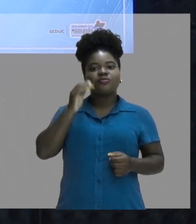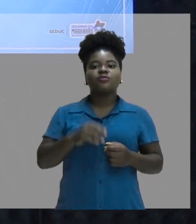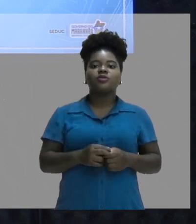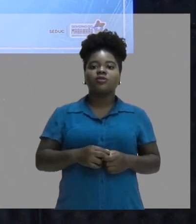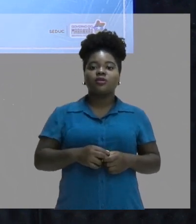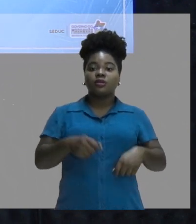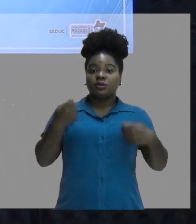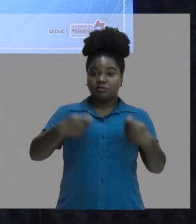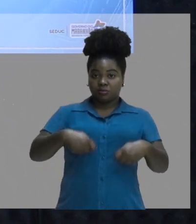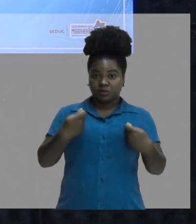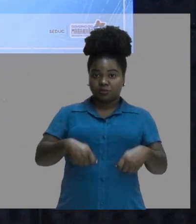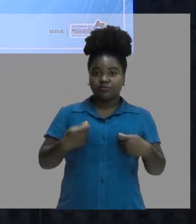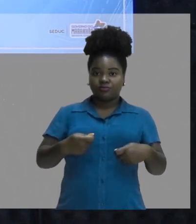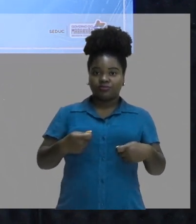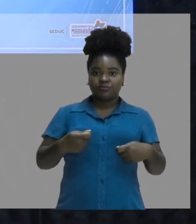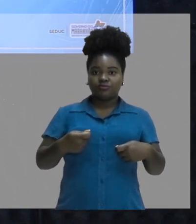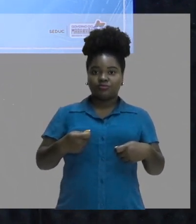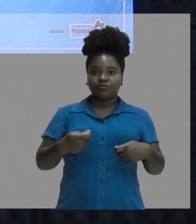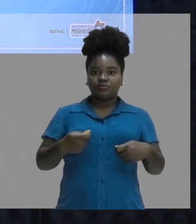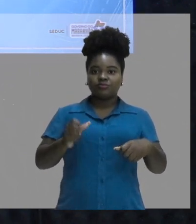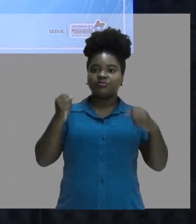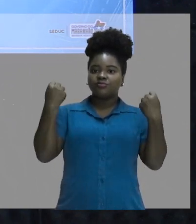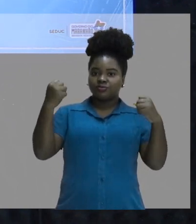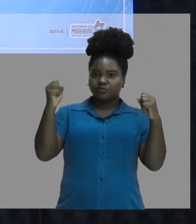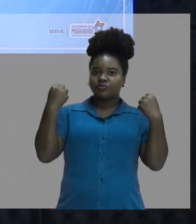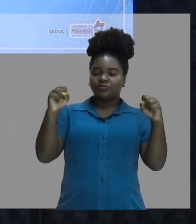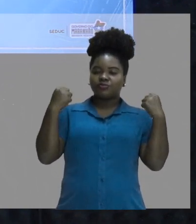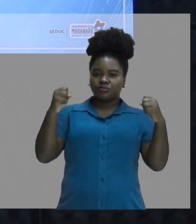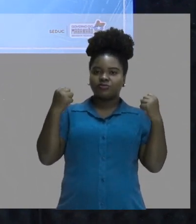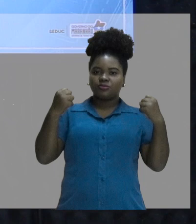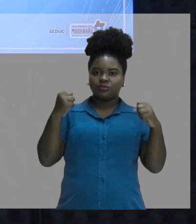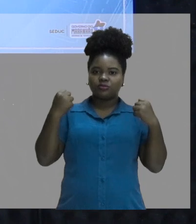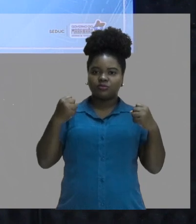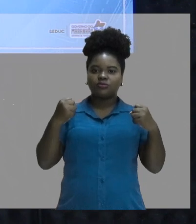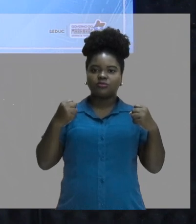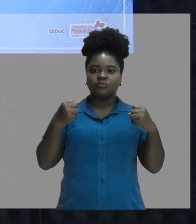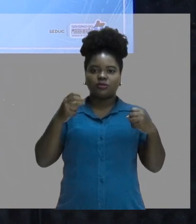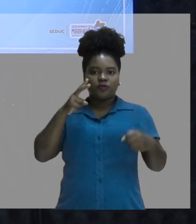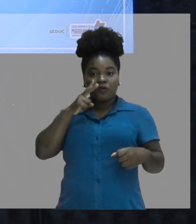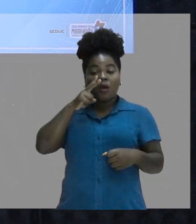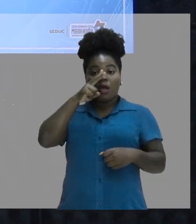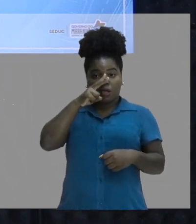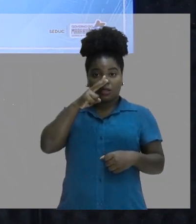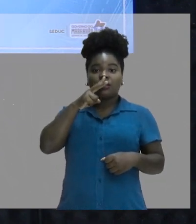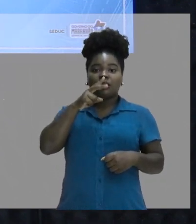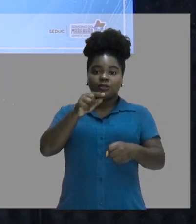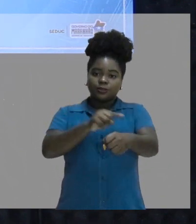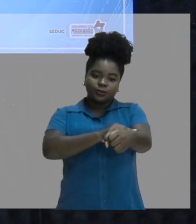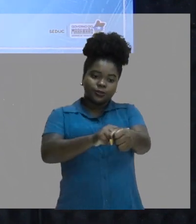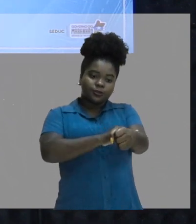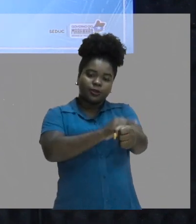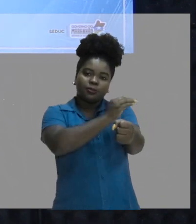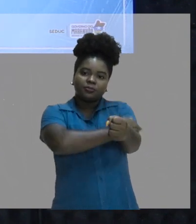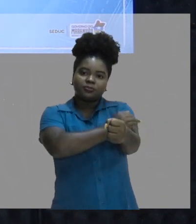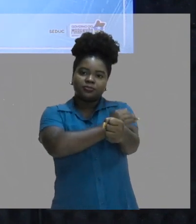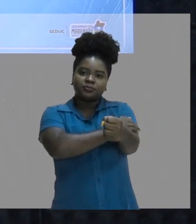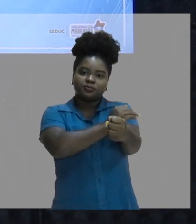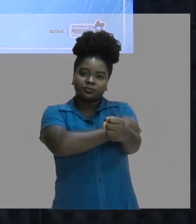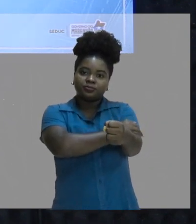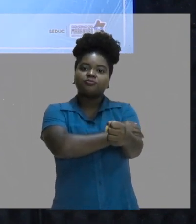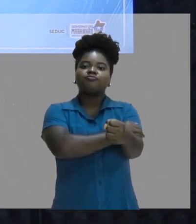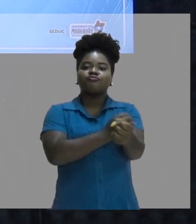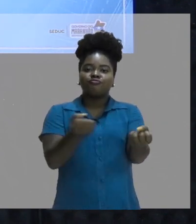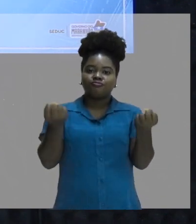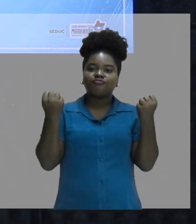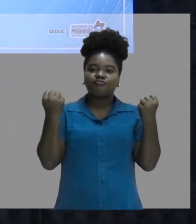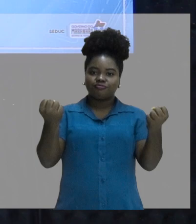através de atividade física, tá nos movimentando para que a gente consiga manter essa massa muscular, os músculos íntegros, os